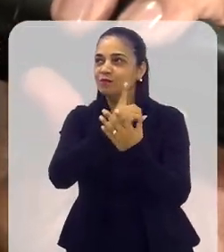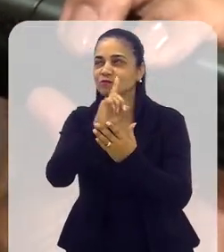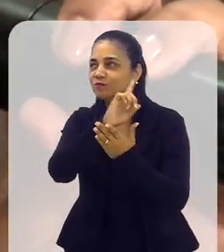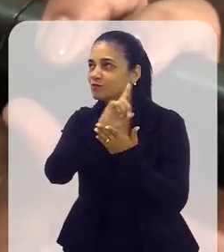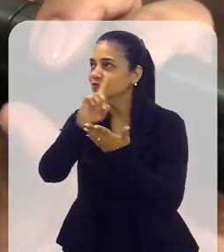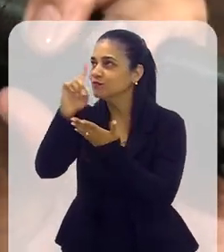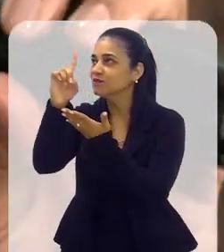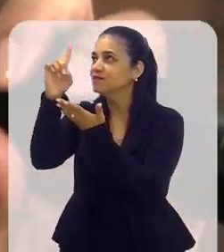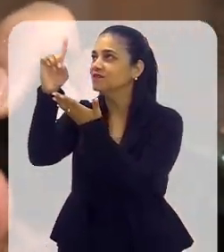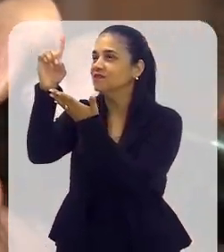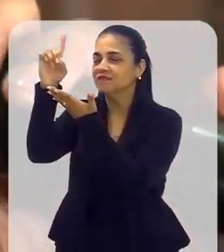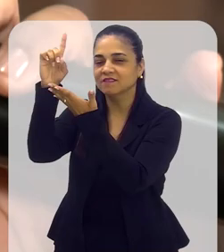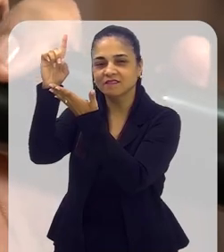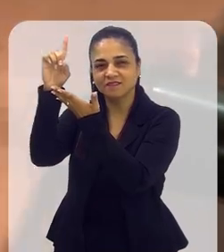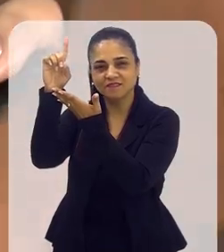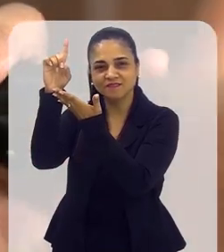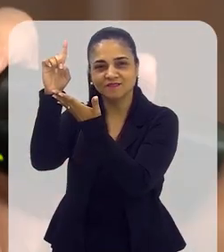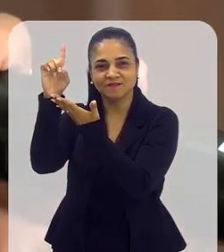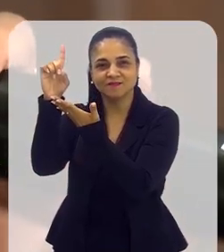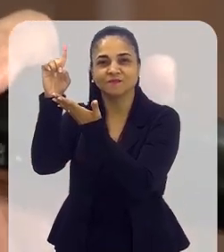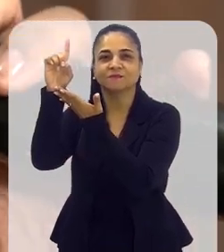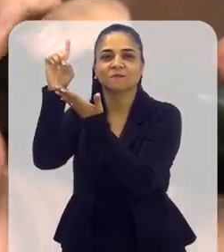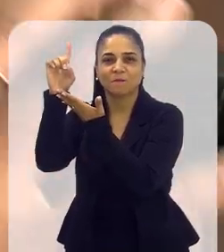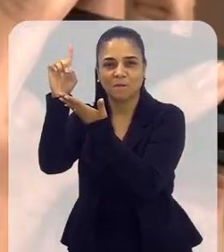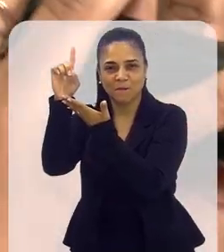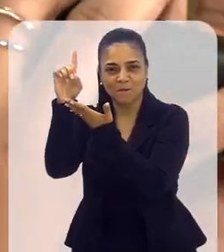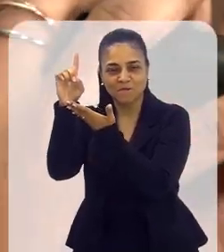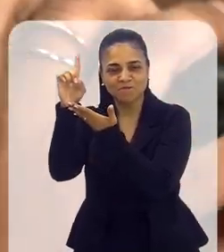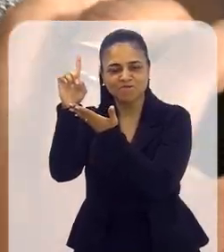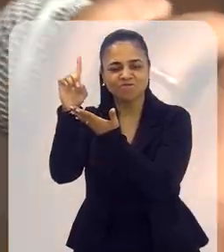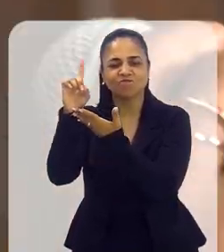deixando no